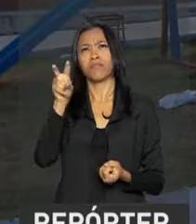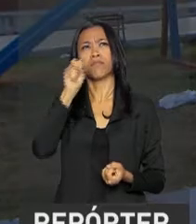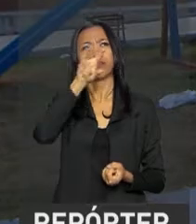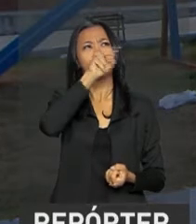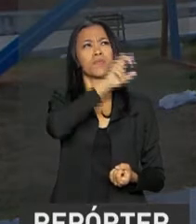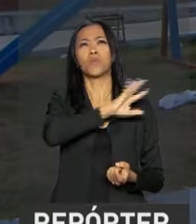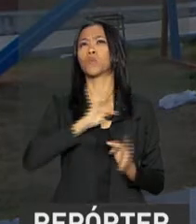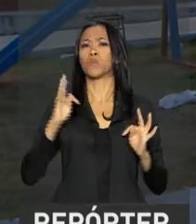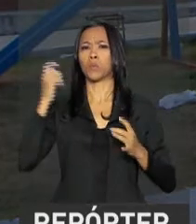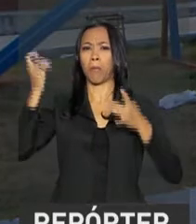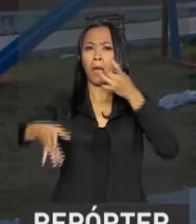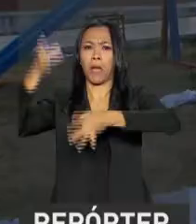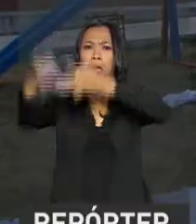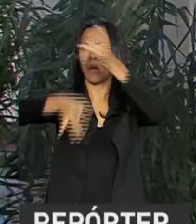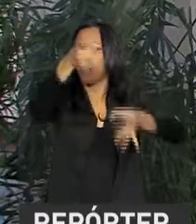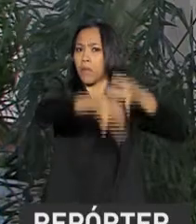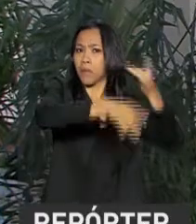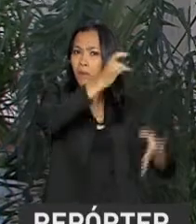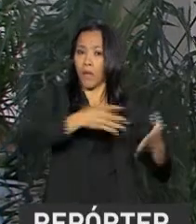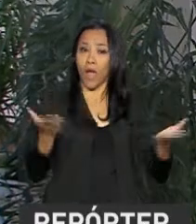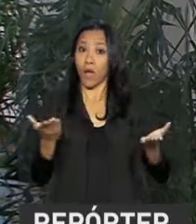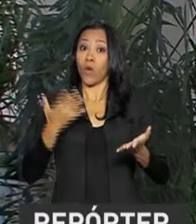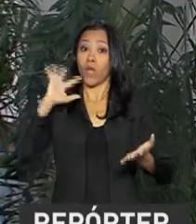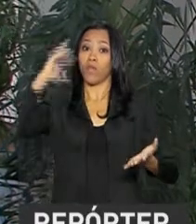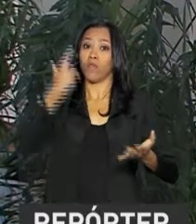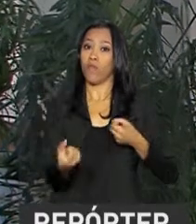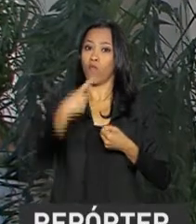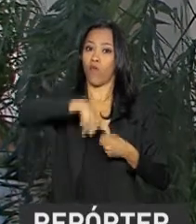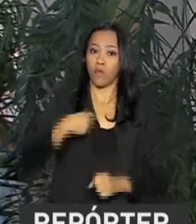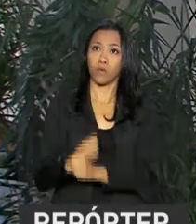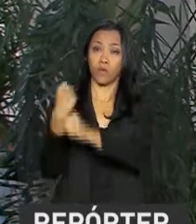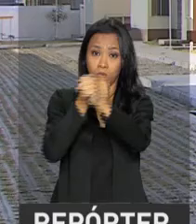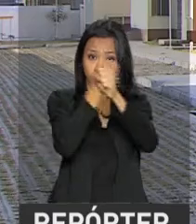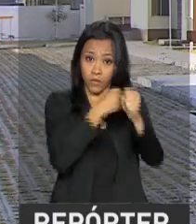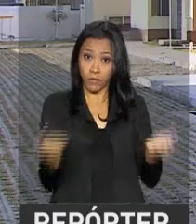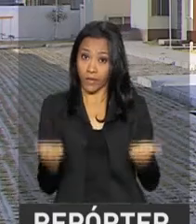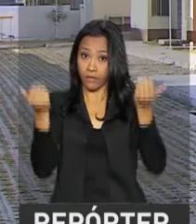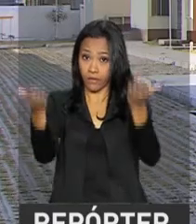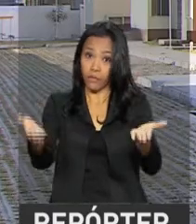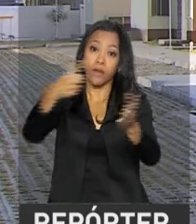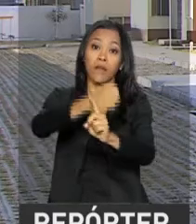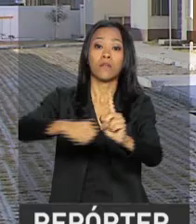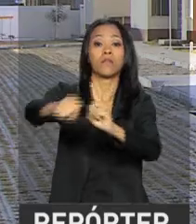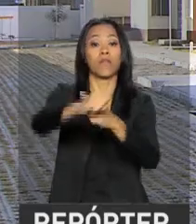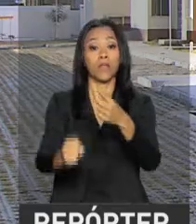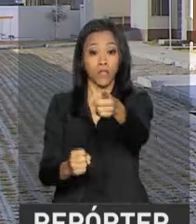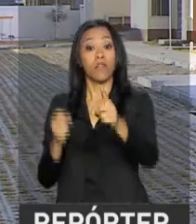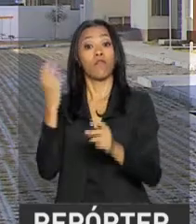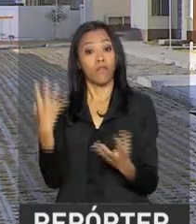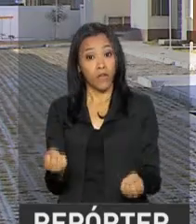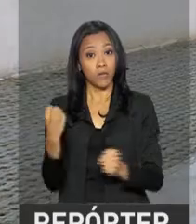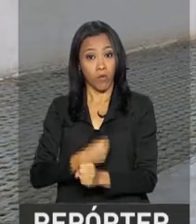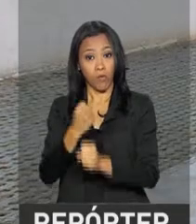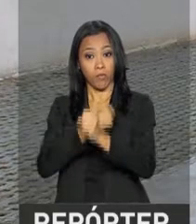esse, retomar essas obras e entregar à população. Vamos continuar esse programa, finalizando essas moradias, para que até o